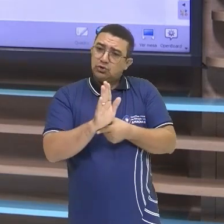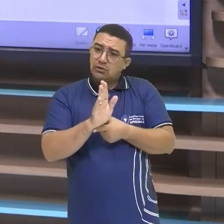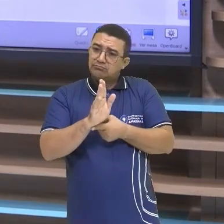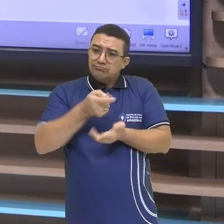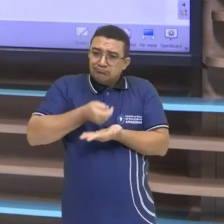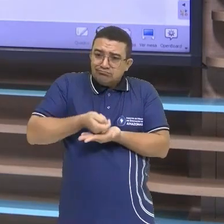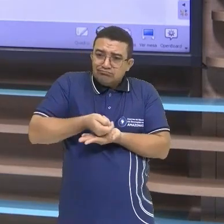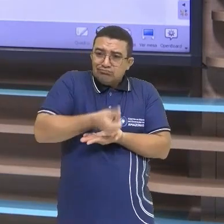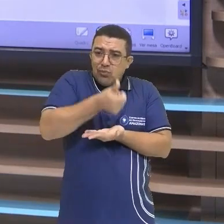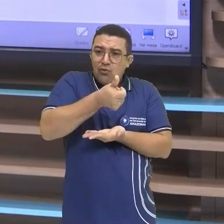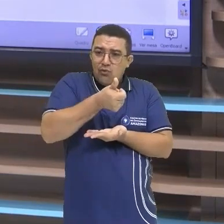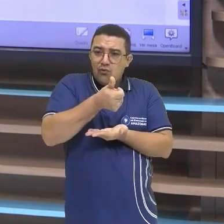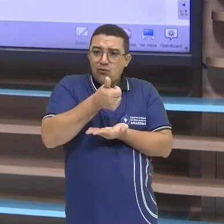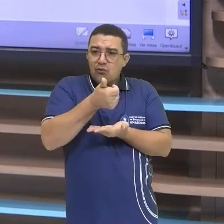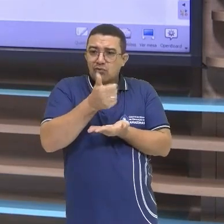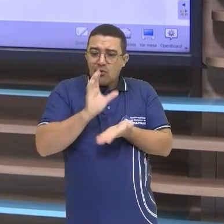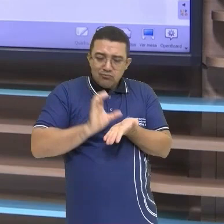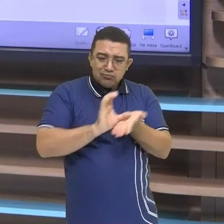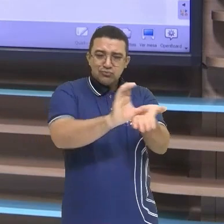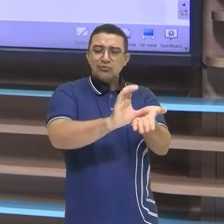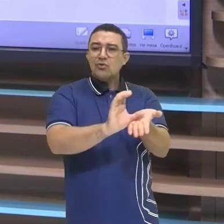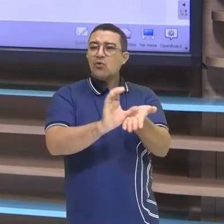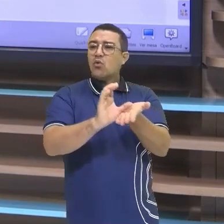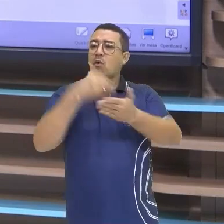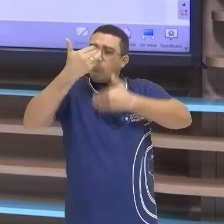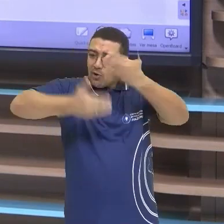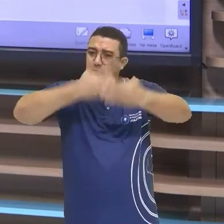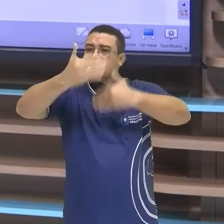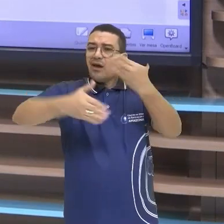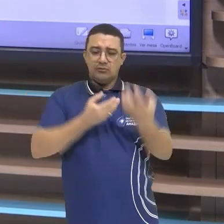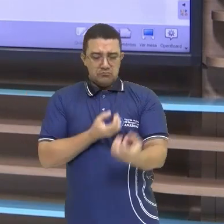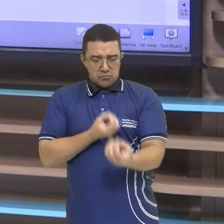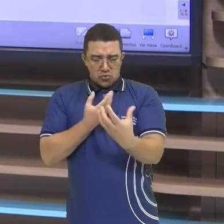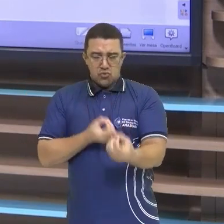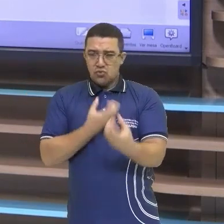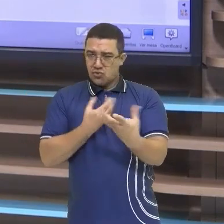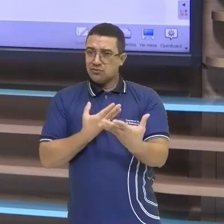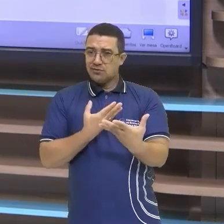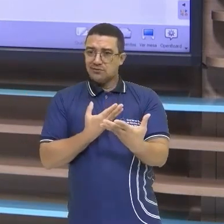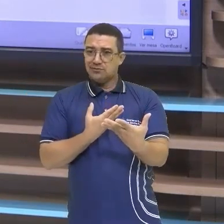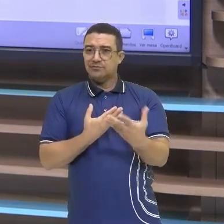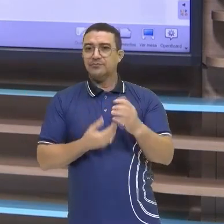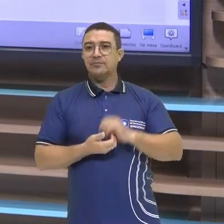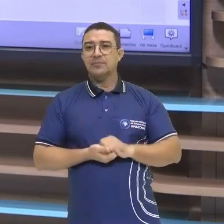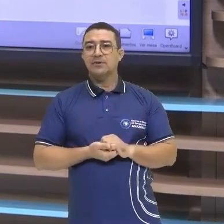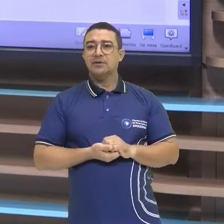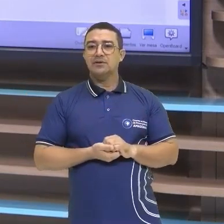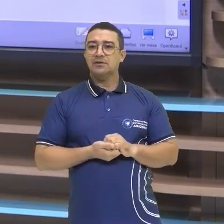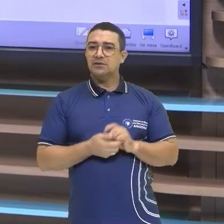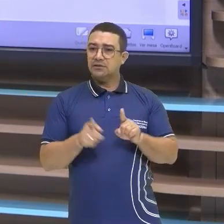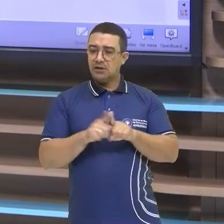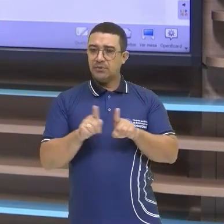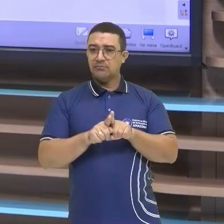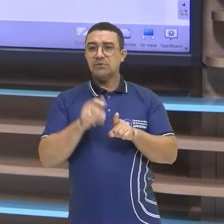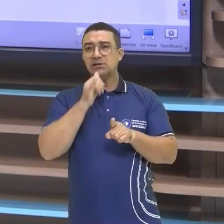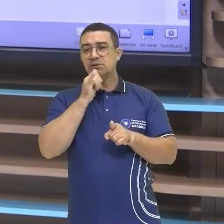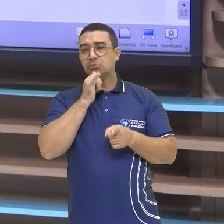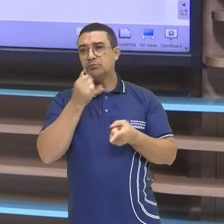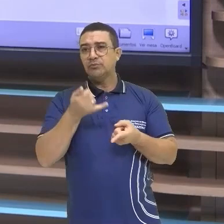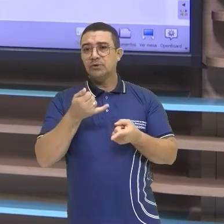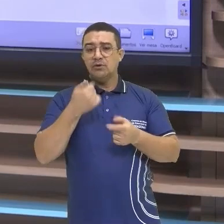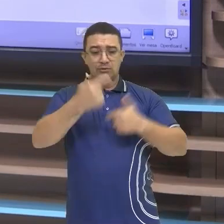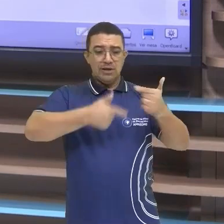financie na realidade o processo produtivo. Produzir tem um custo, o custo da produção é elevado e